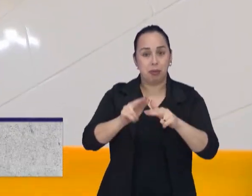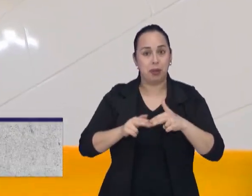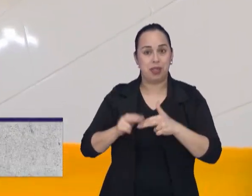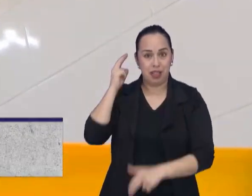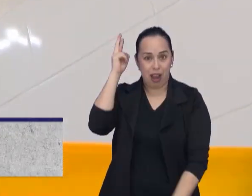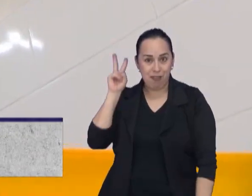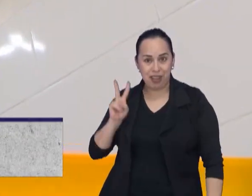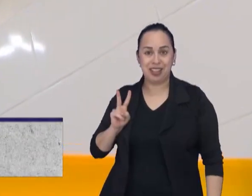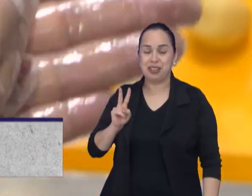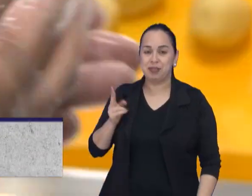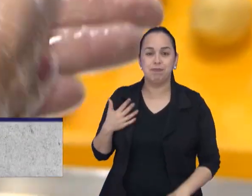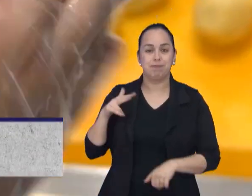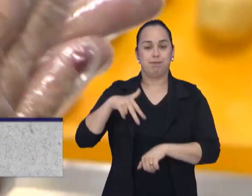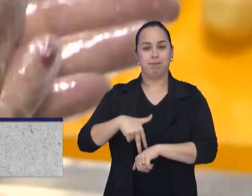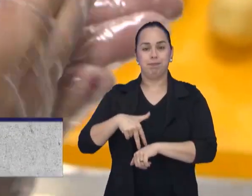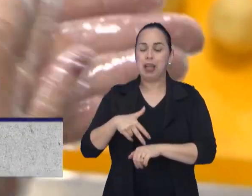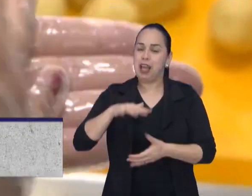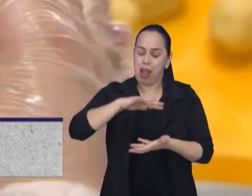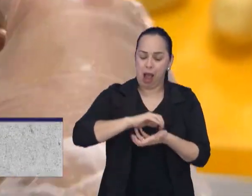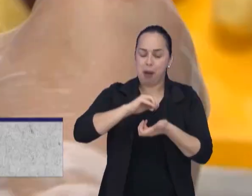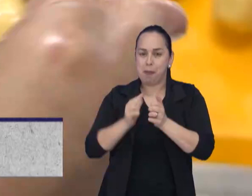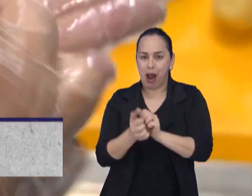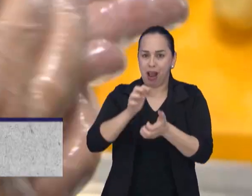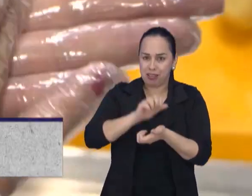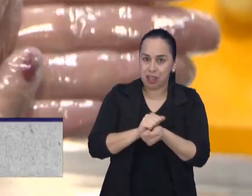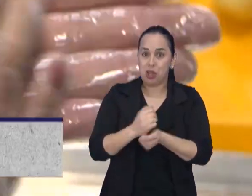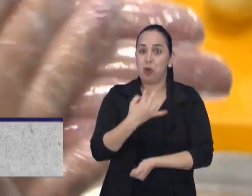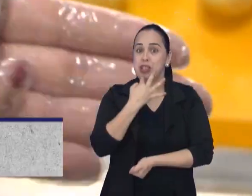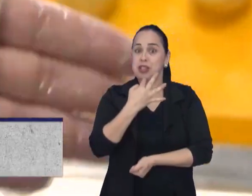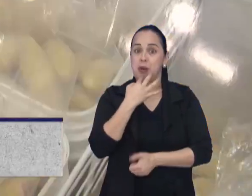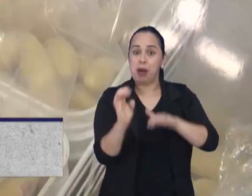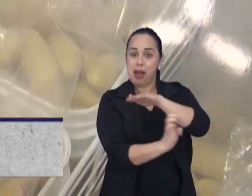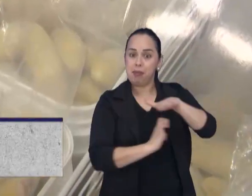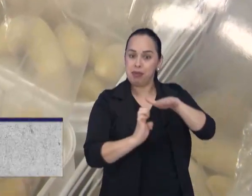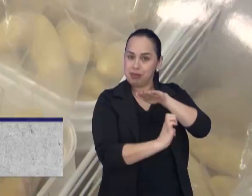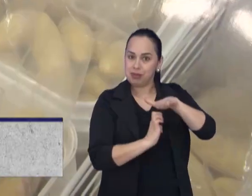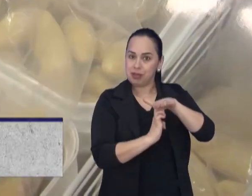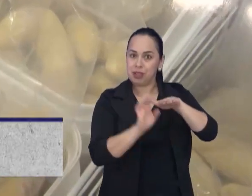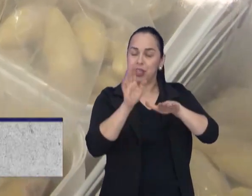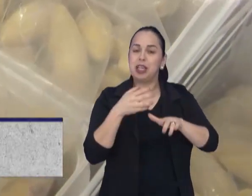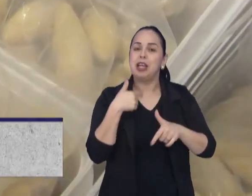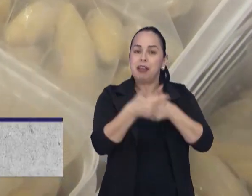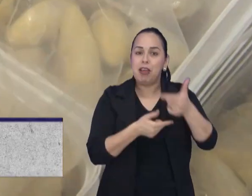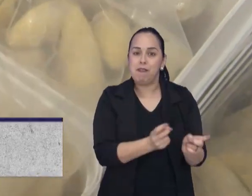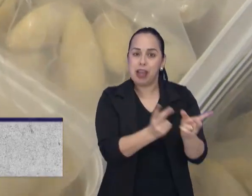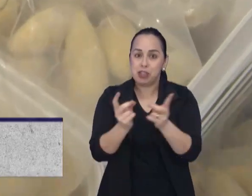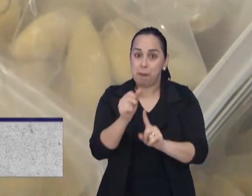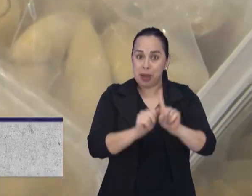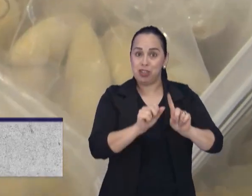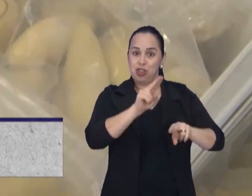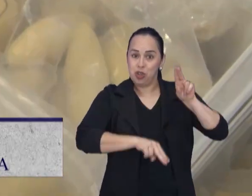Nascimento literalmente colocou a mão na massa e conheceu uma empresa que trabalha com produto não só em junho, mas o ano